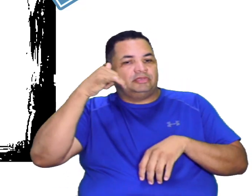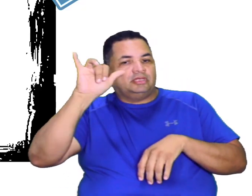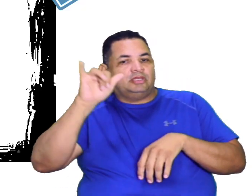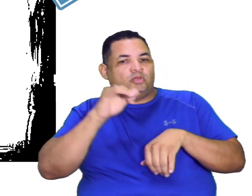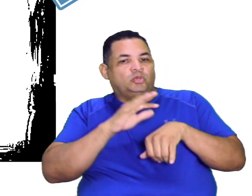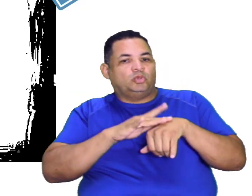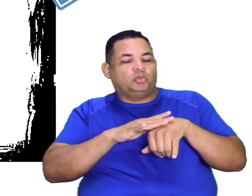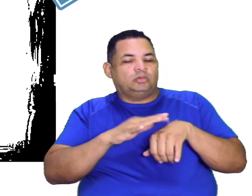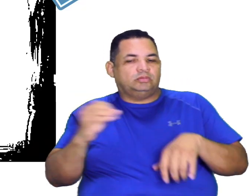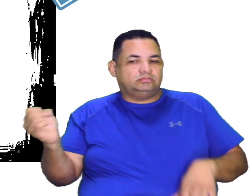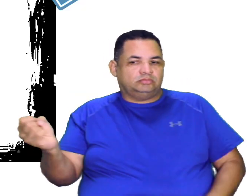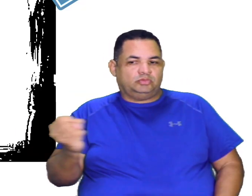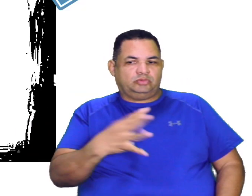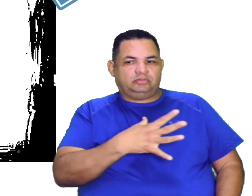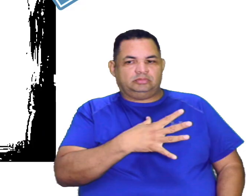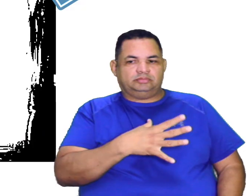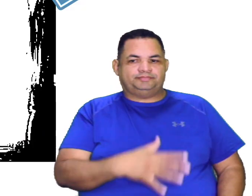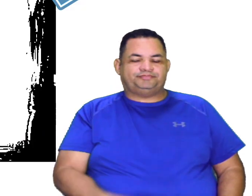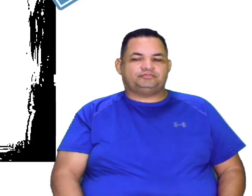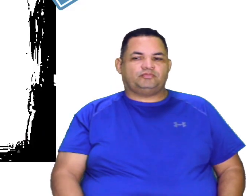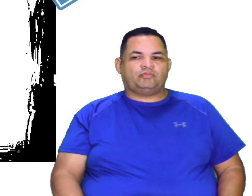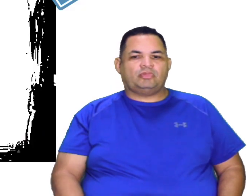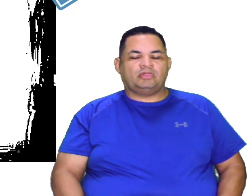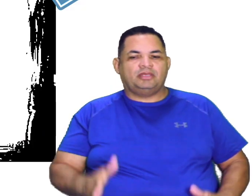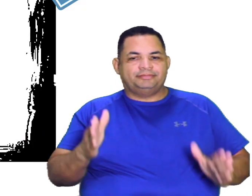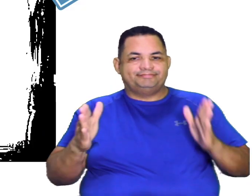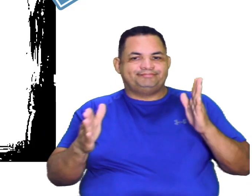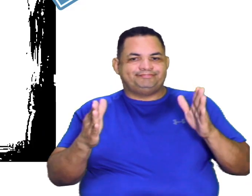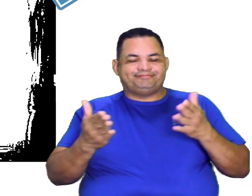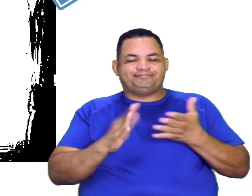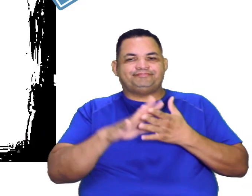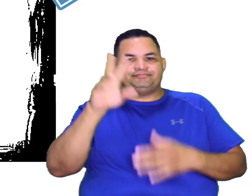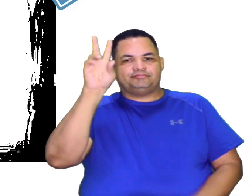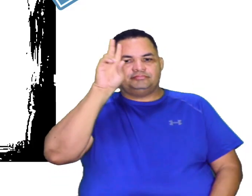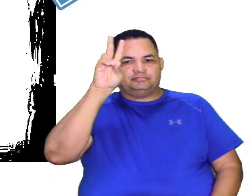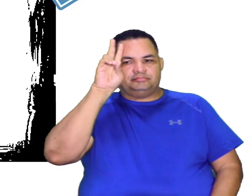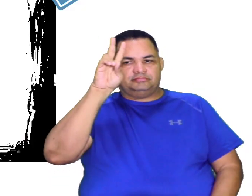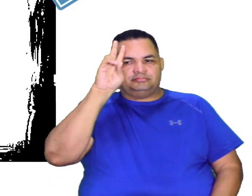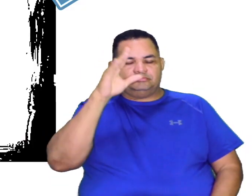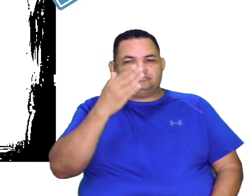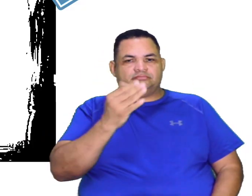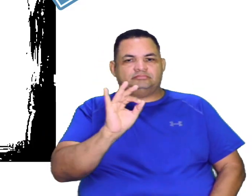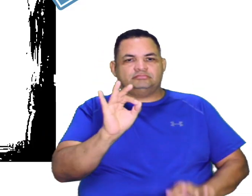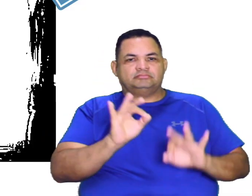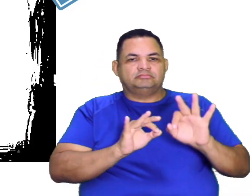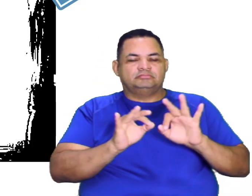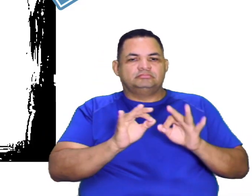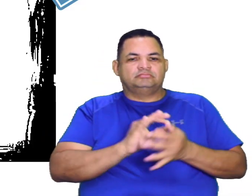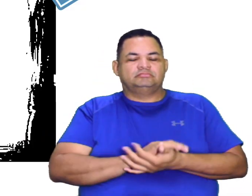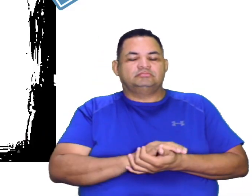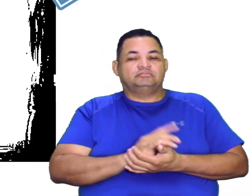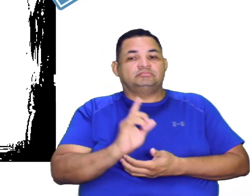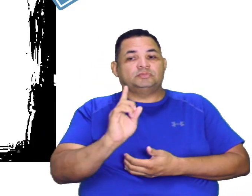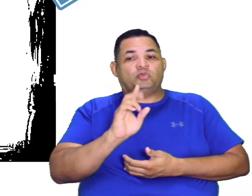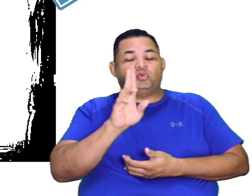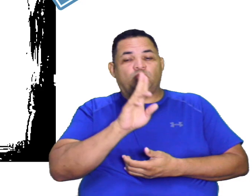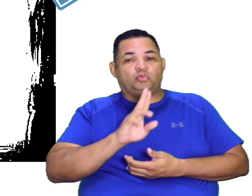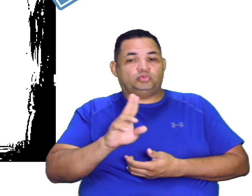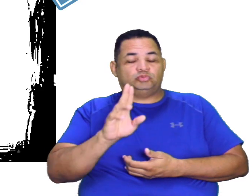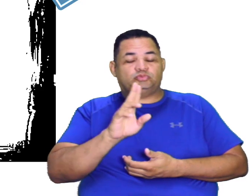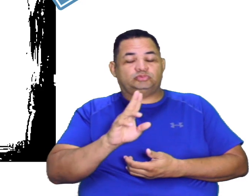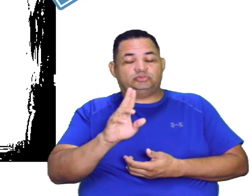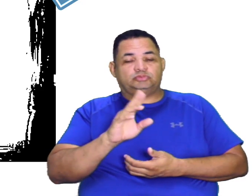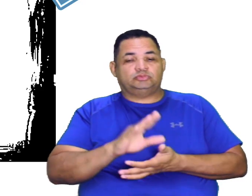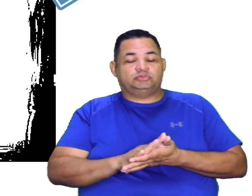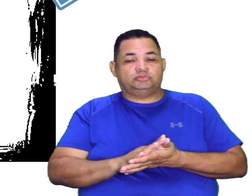modernidade. Exatamente. Lembrando que o exercício físico é o único tratamento não medicamentoso de